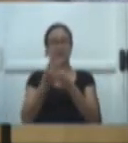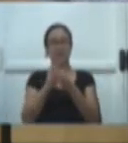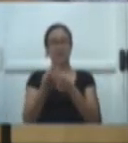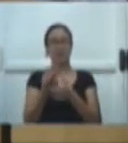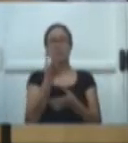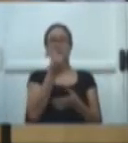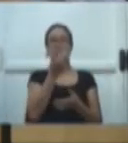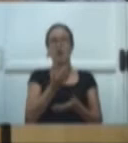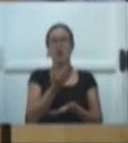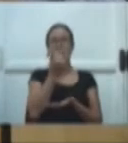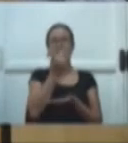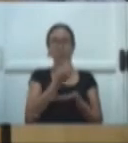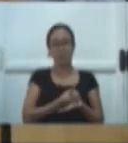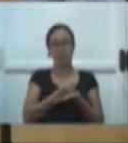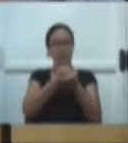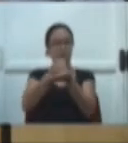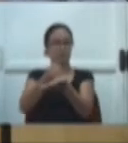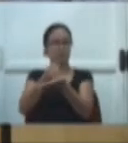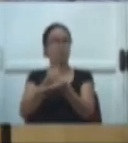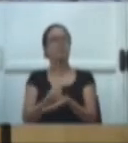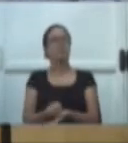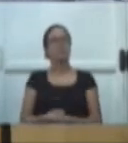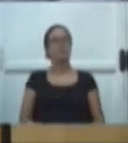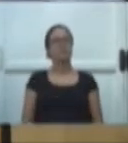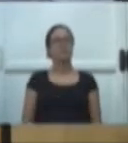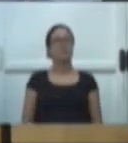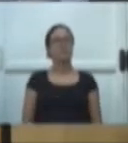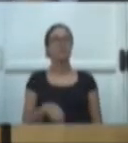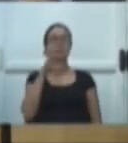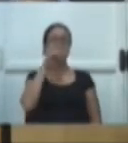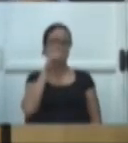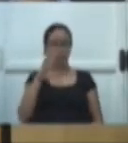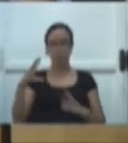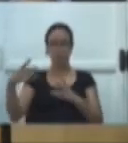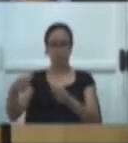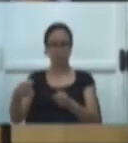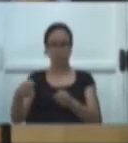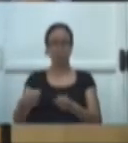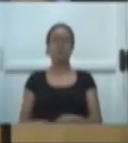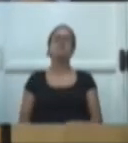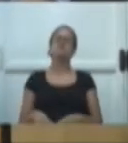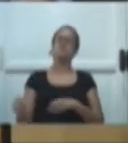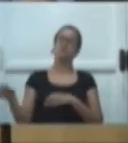Projeto de resolução 10/2015, encaminha-se também às comissões competentes.